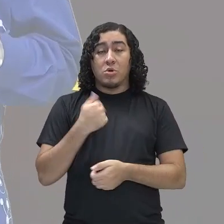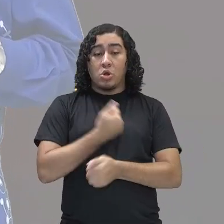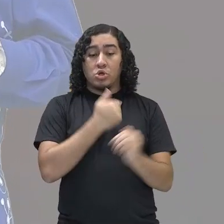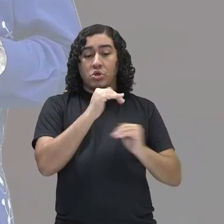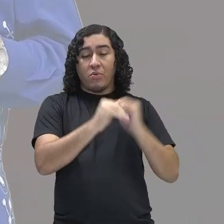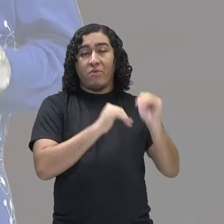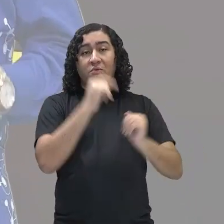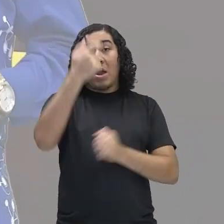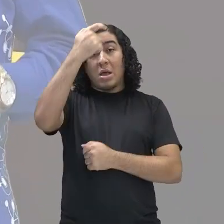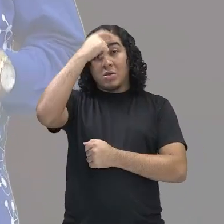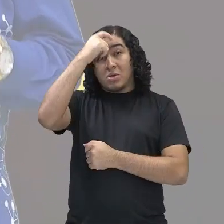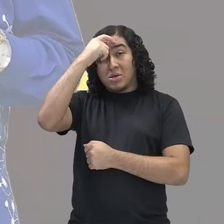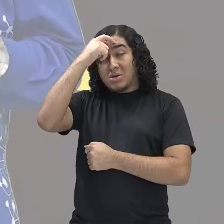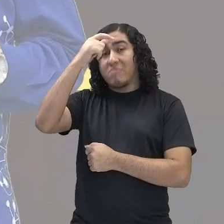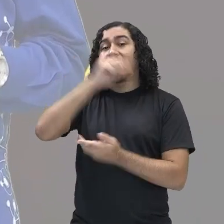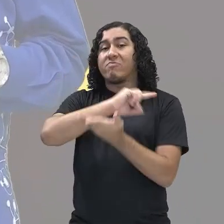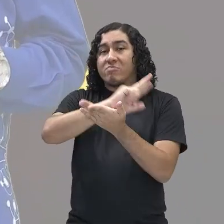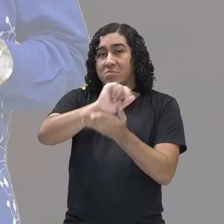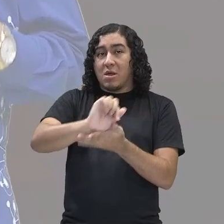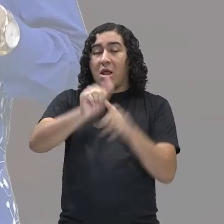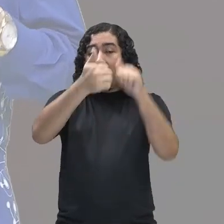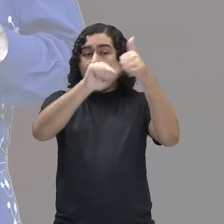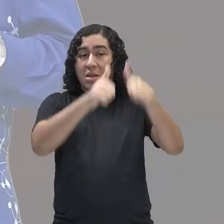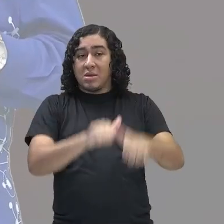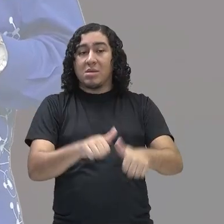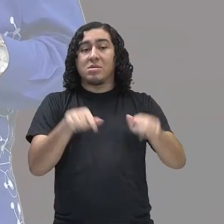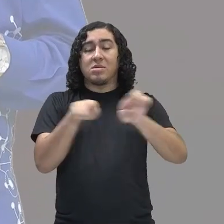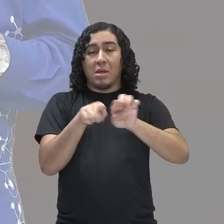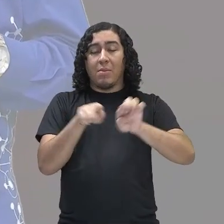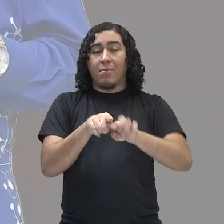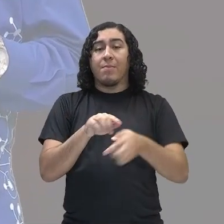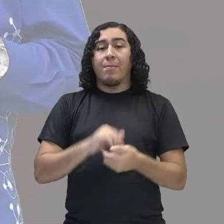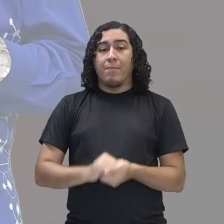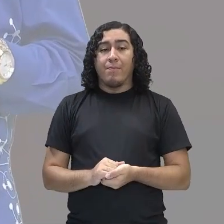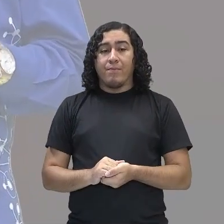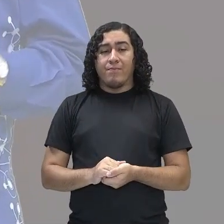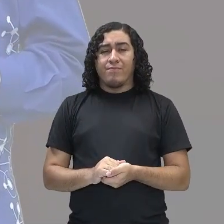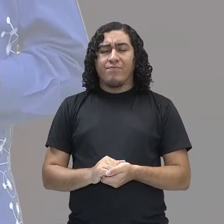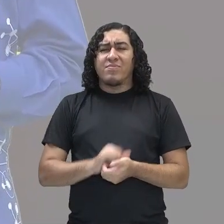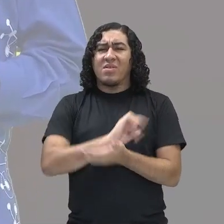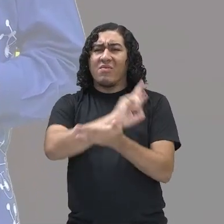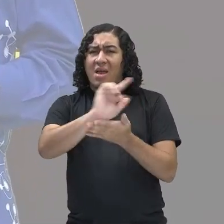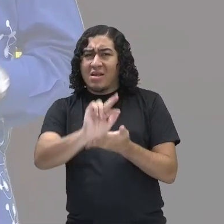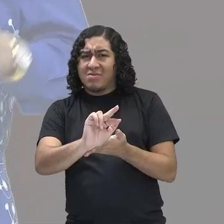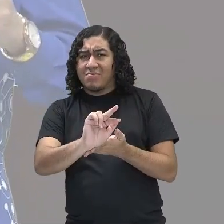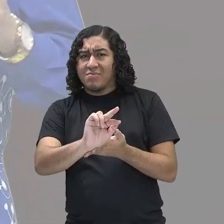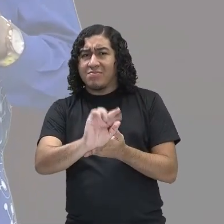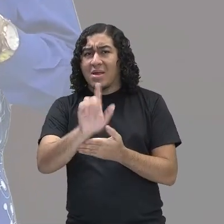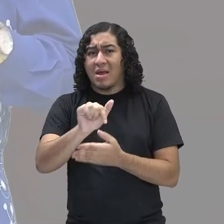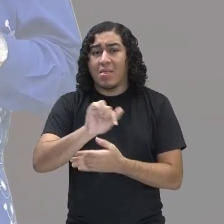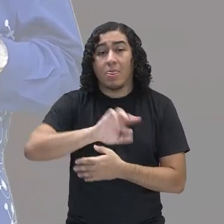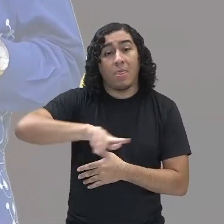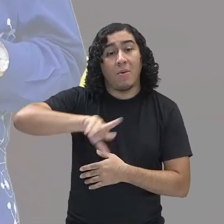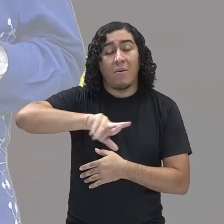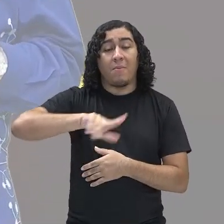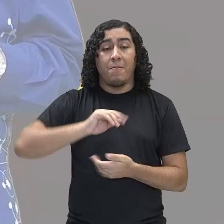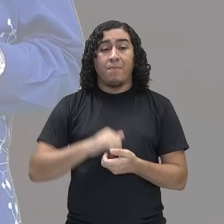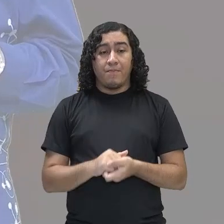raciocínio complexo, analítico e lógico. É muita coisa? Não, não é. Isto